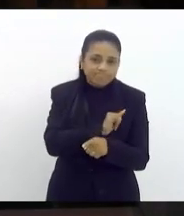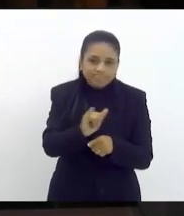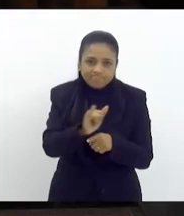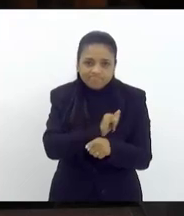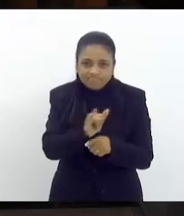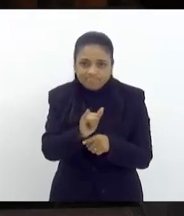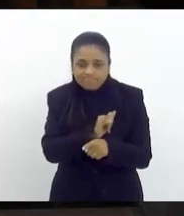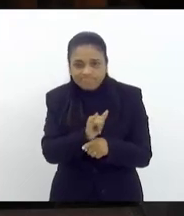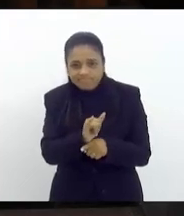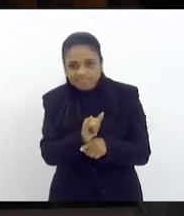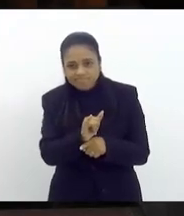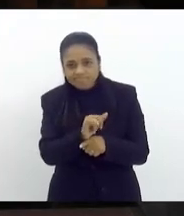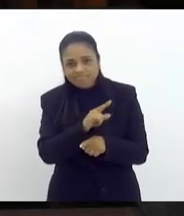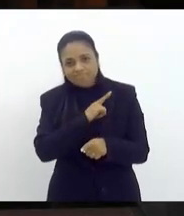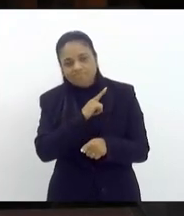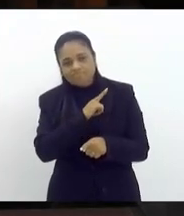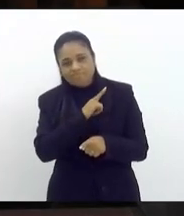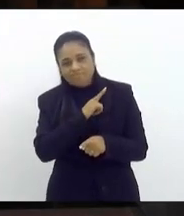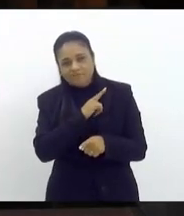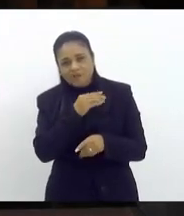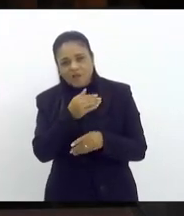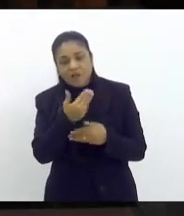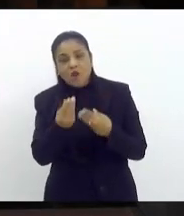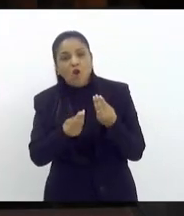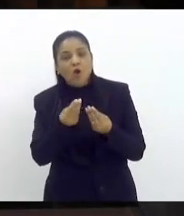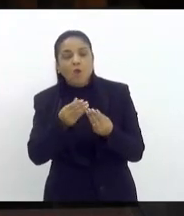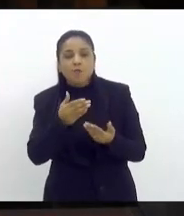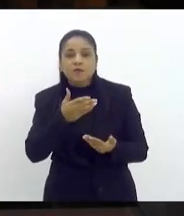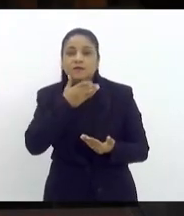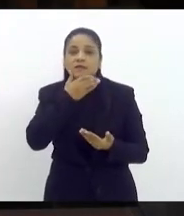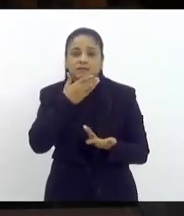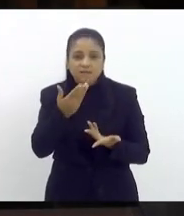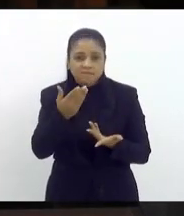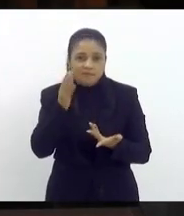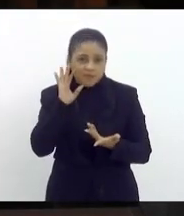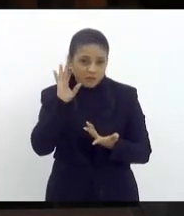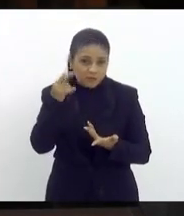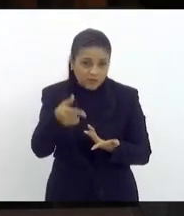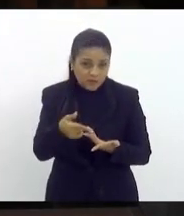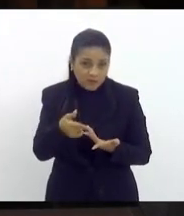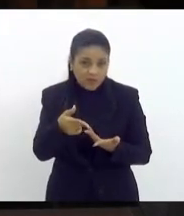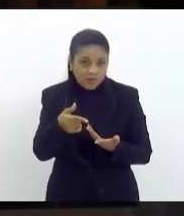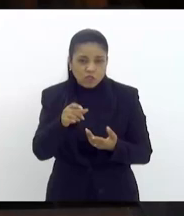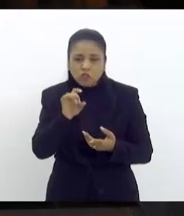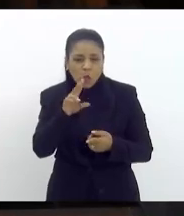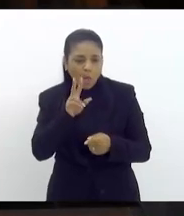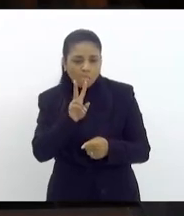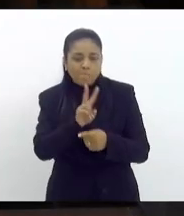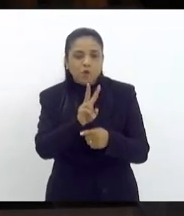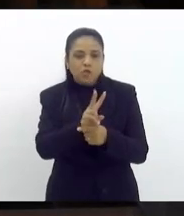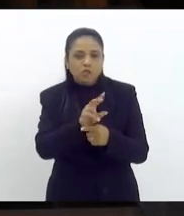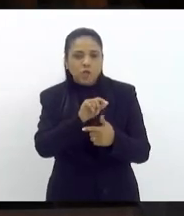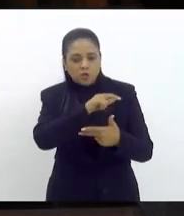e caminho para sair da crise não é só proteger os poderes